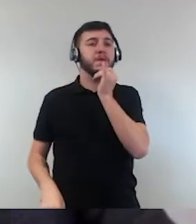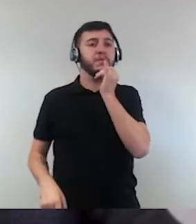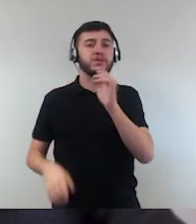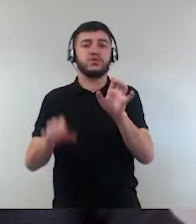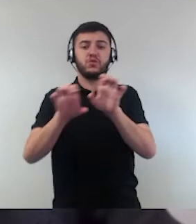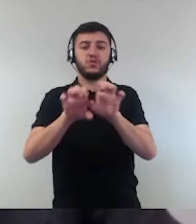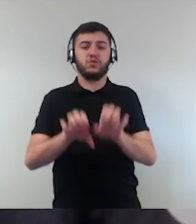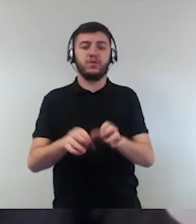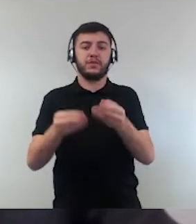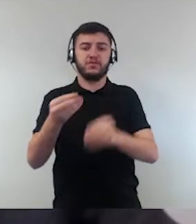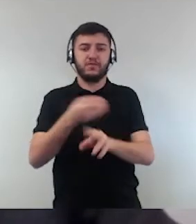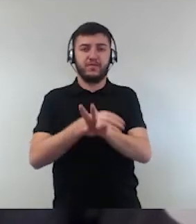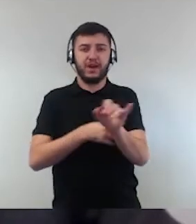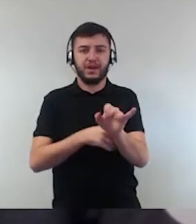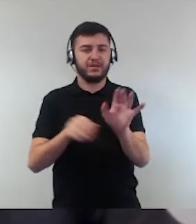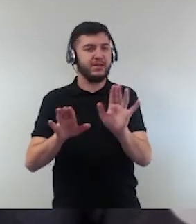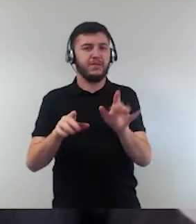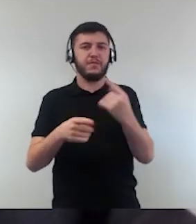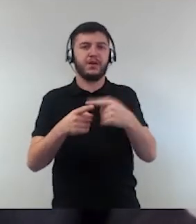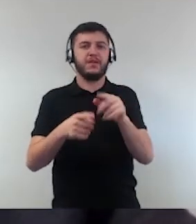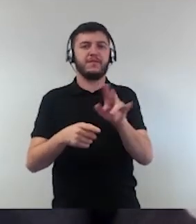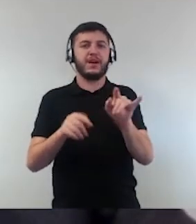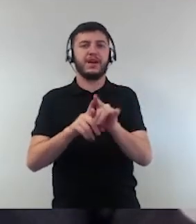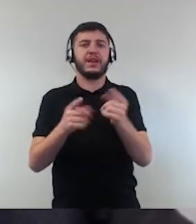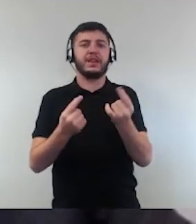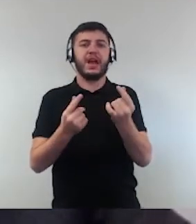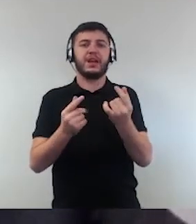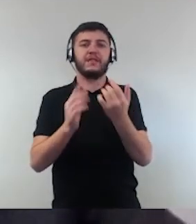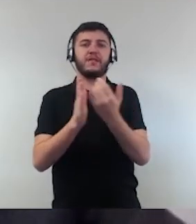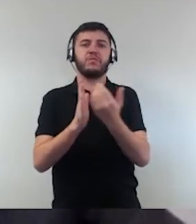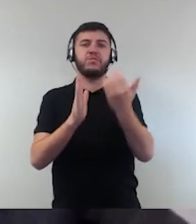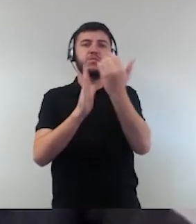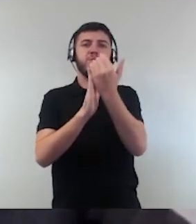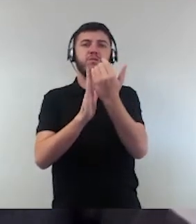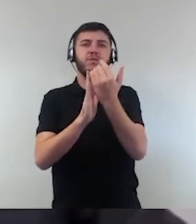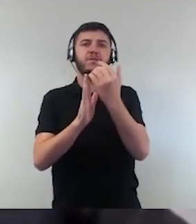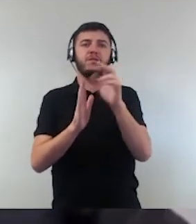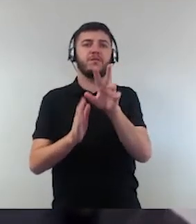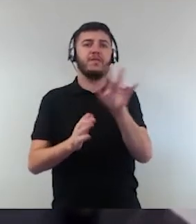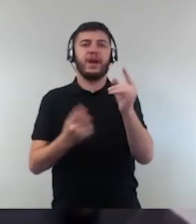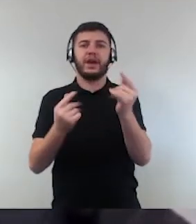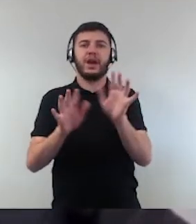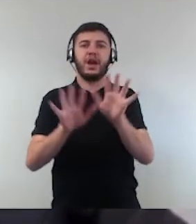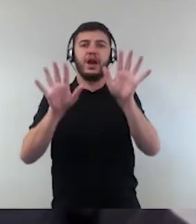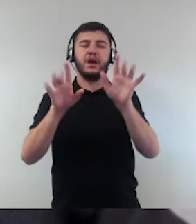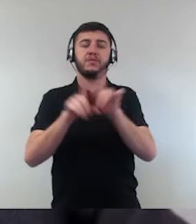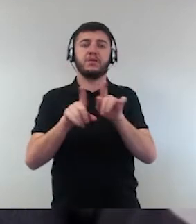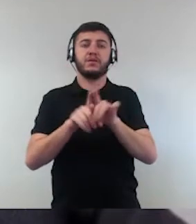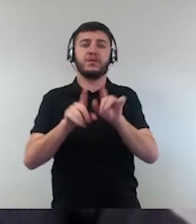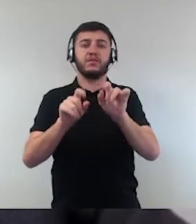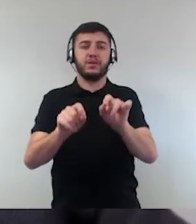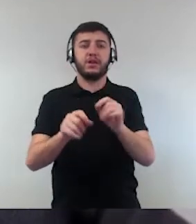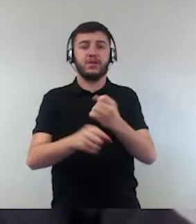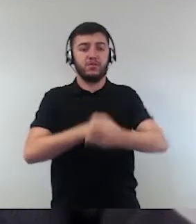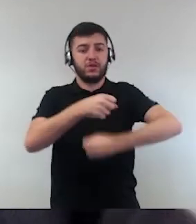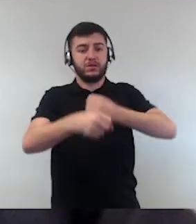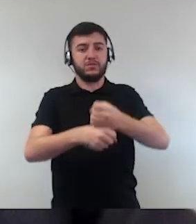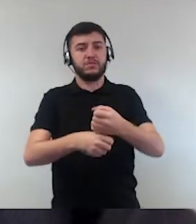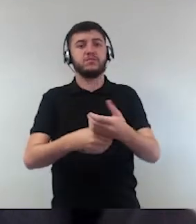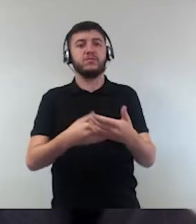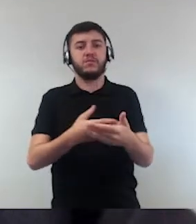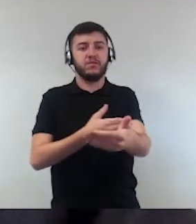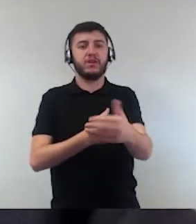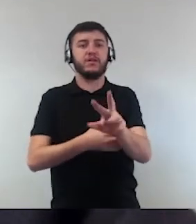poder aumentar a tarifa e repassar no ano seguinte. E aí, com medo dessa redução drástica que ia acontecer na tarifa no ano seguinte, que é o que